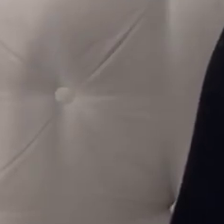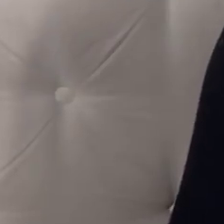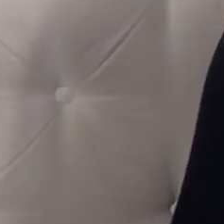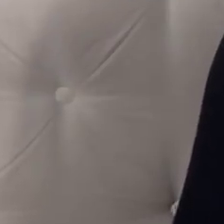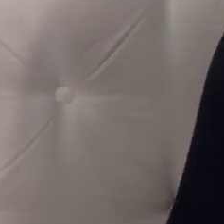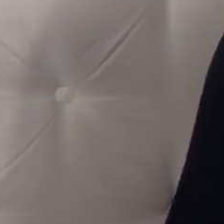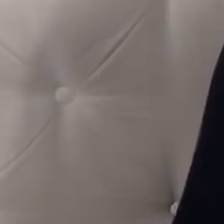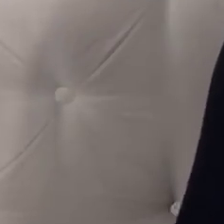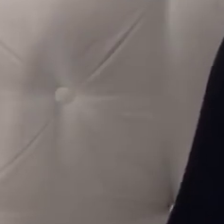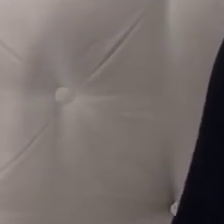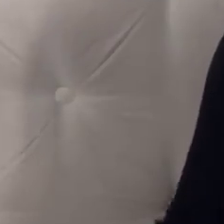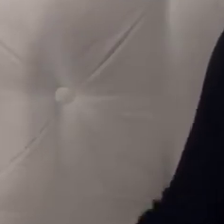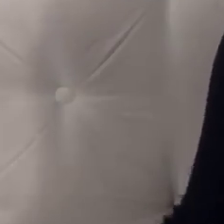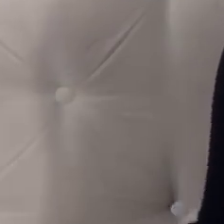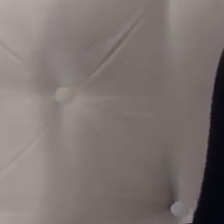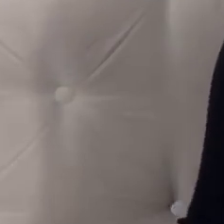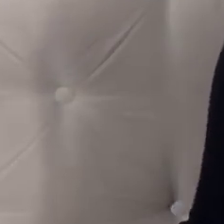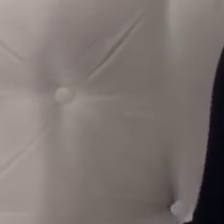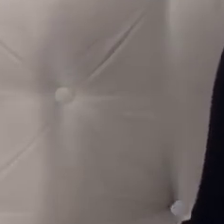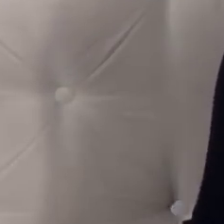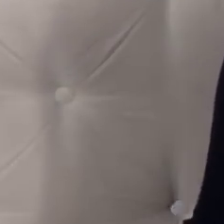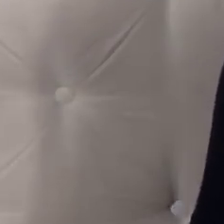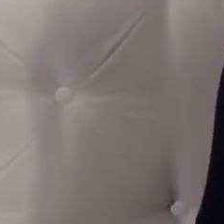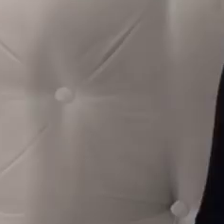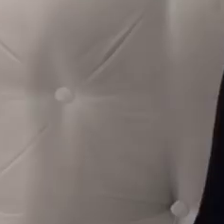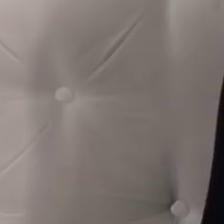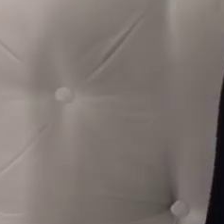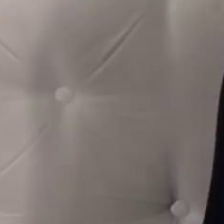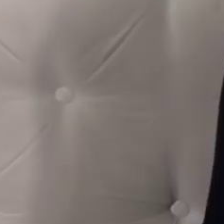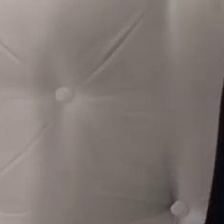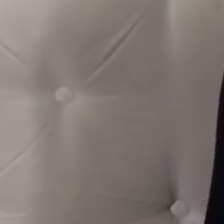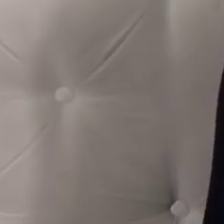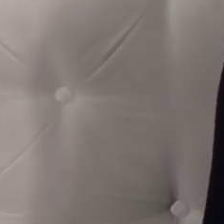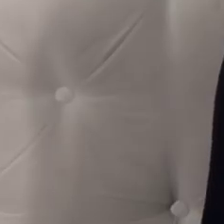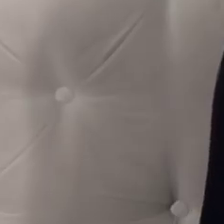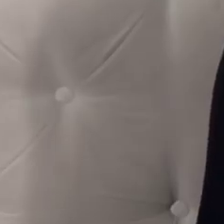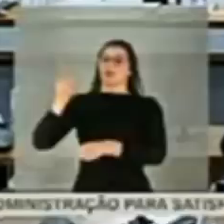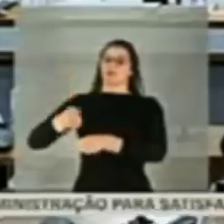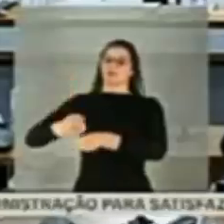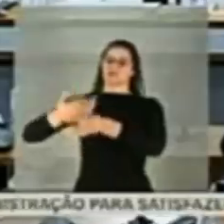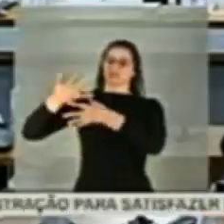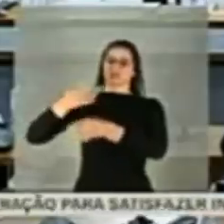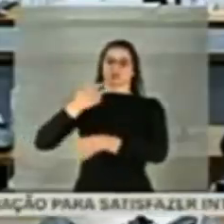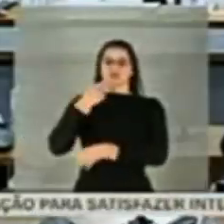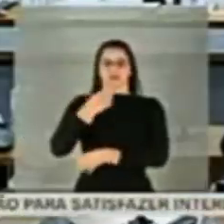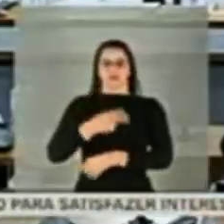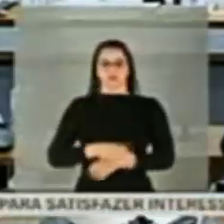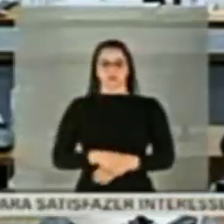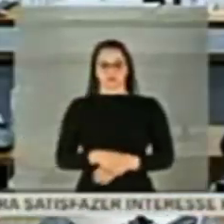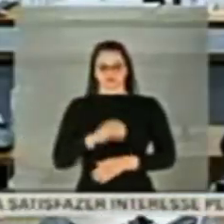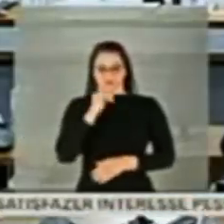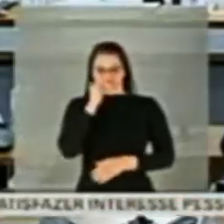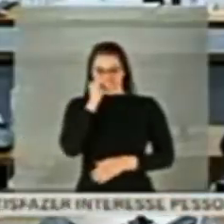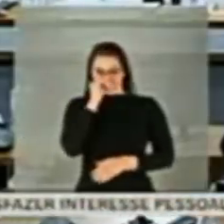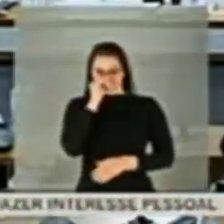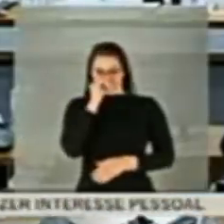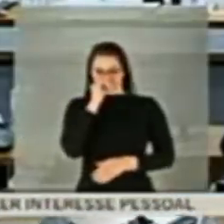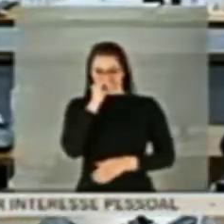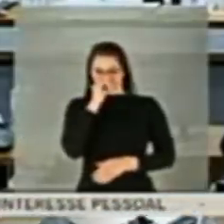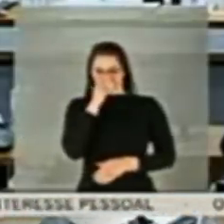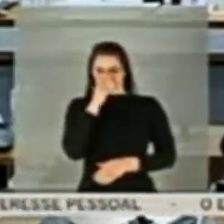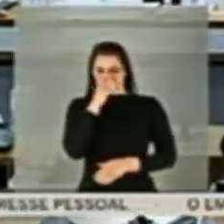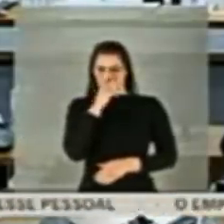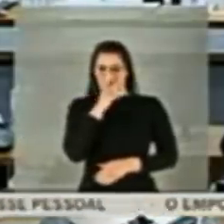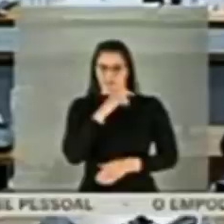brilhante ideia de ameaçar de prisão o depoente, que, obviamente, não ficou calado. Senador,